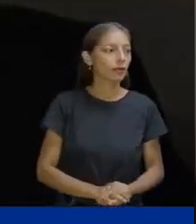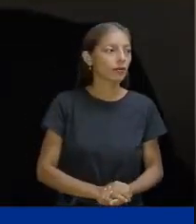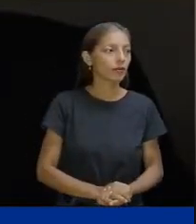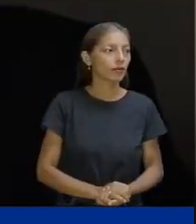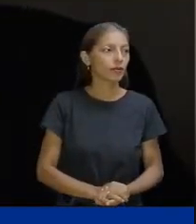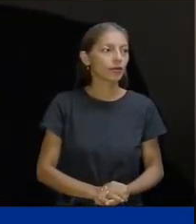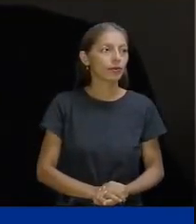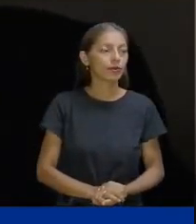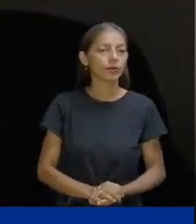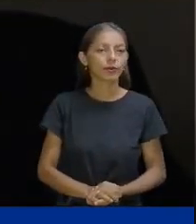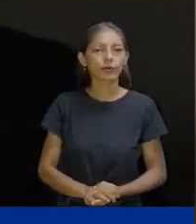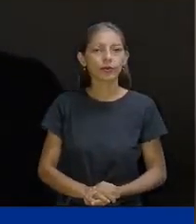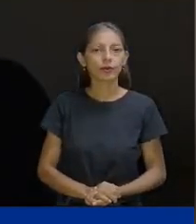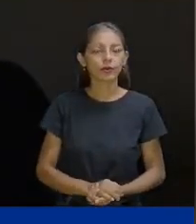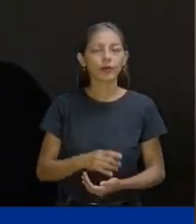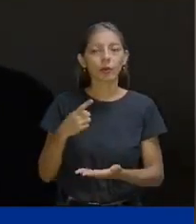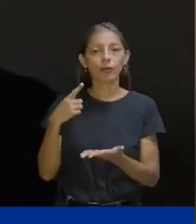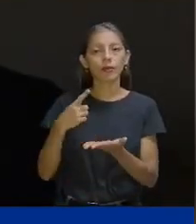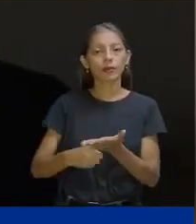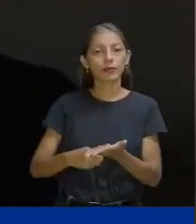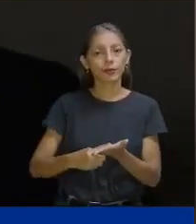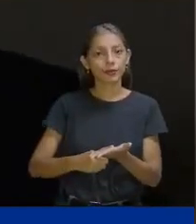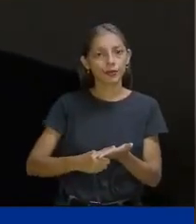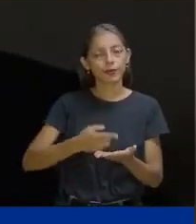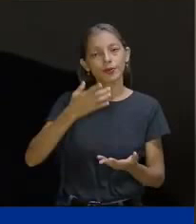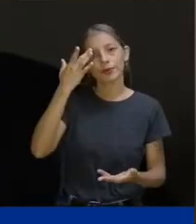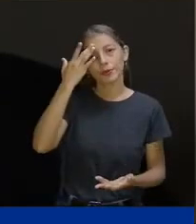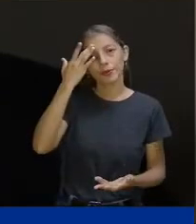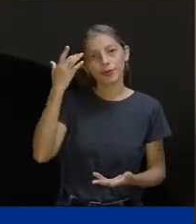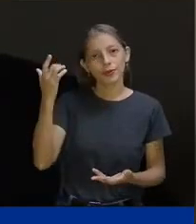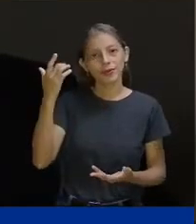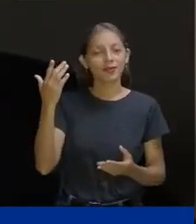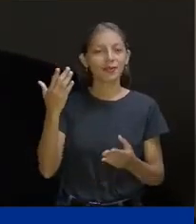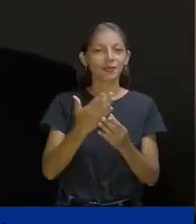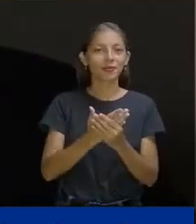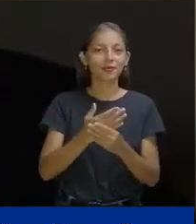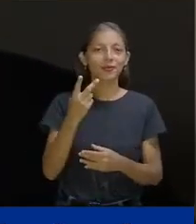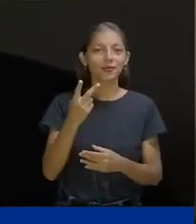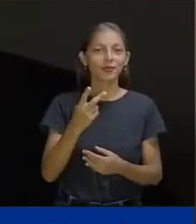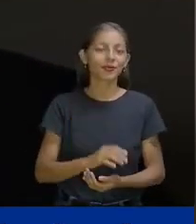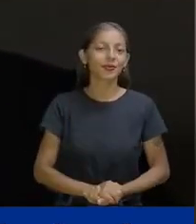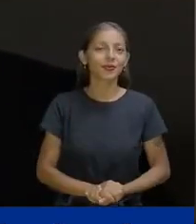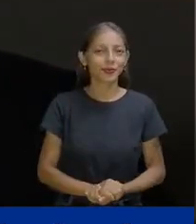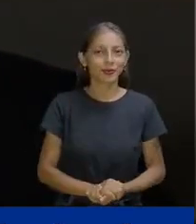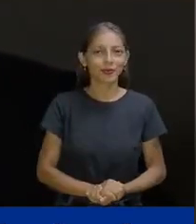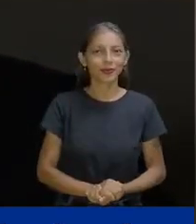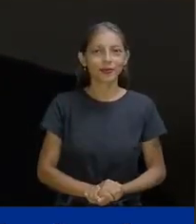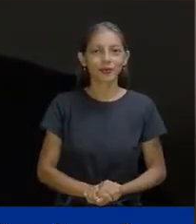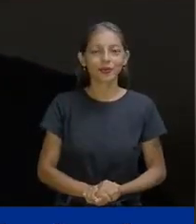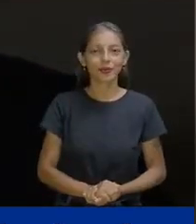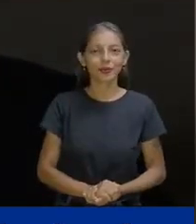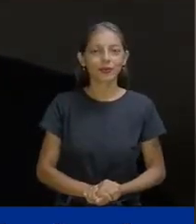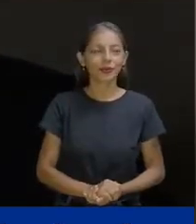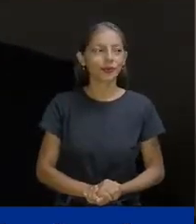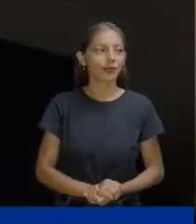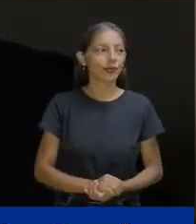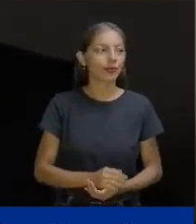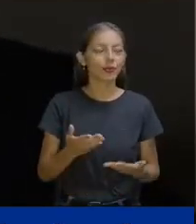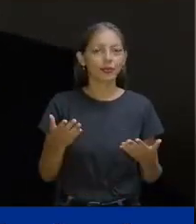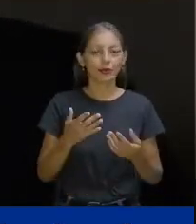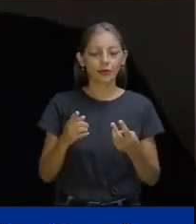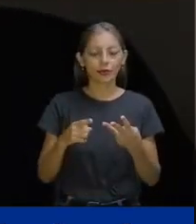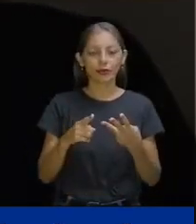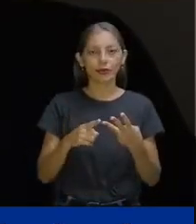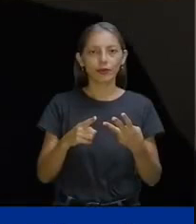todos intimados já para amanhã, a realização desses dois julgamentos. Foco no desembargador João Lages, presidente do TRE Amapá.